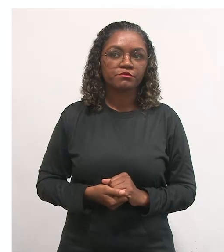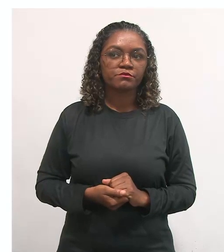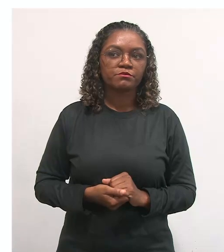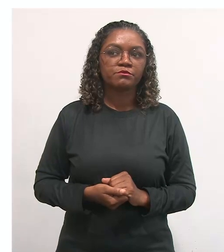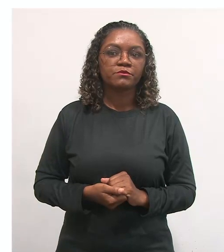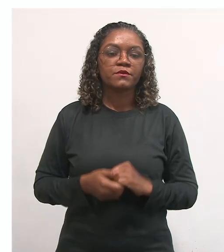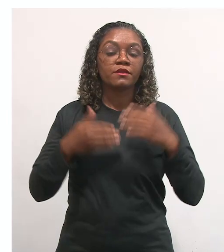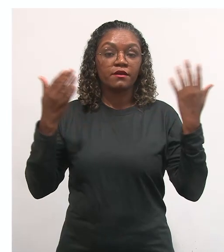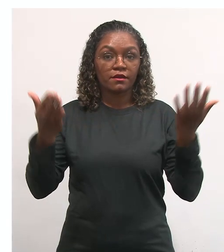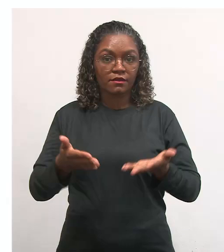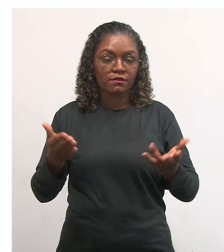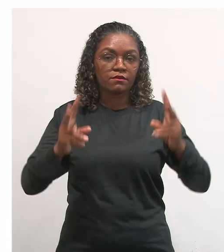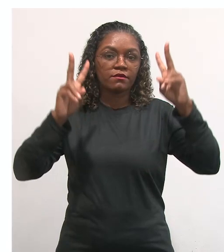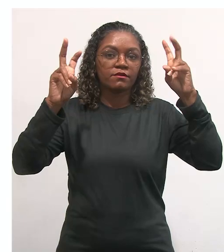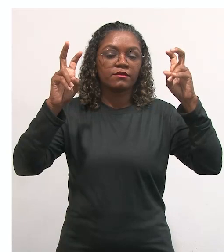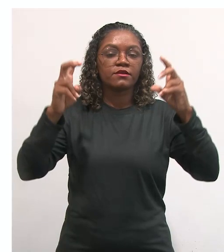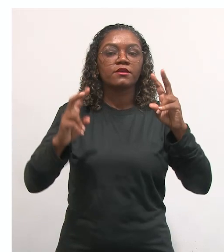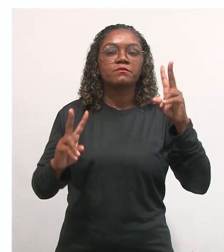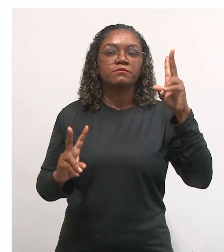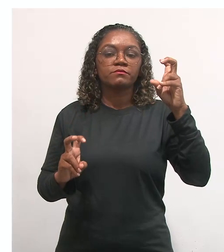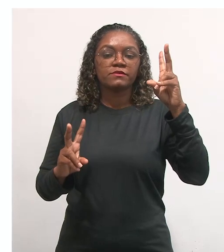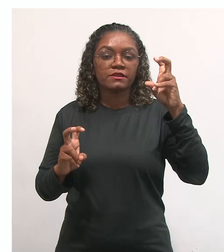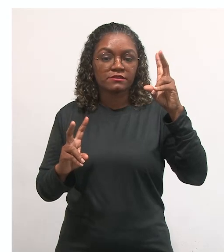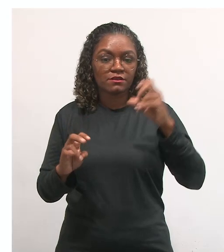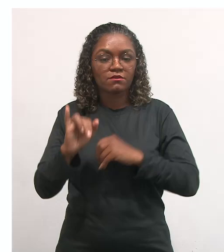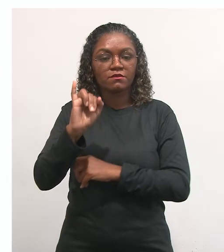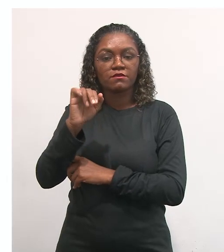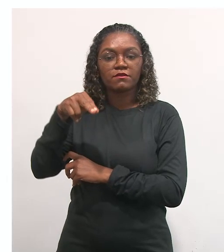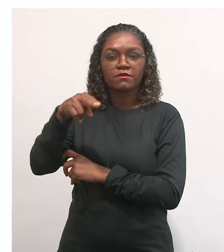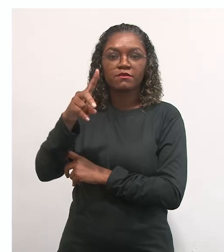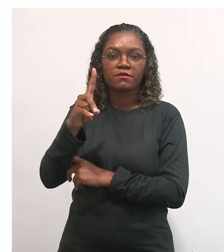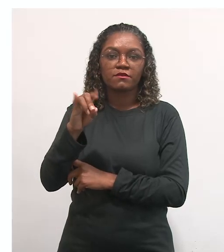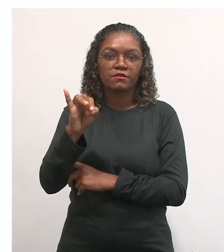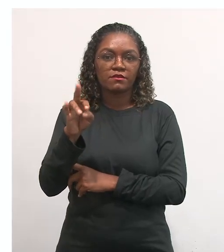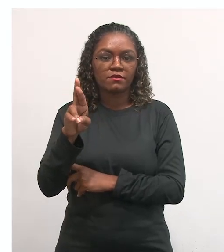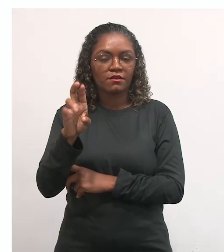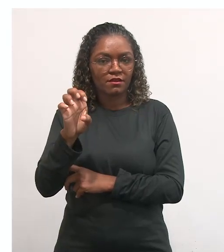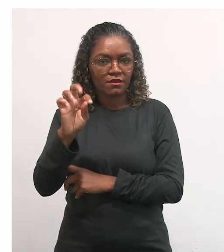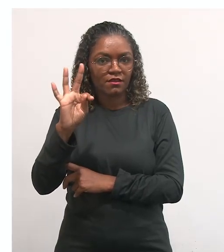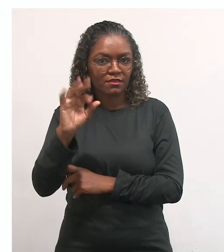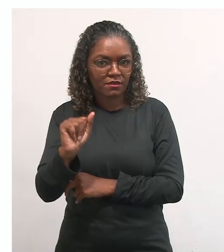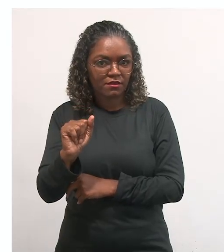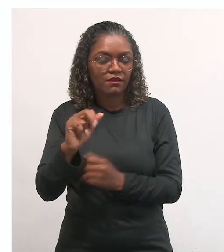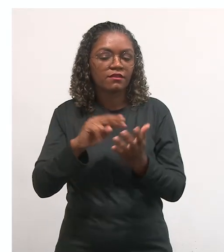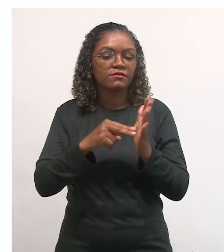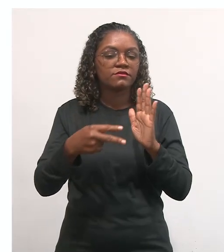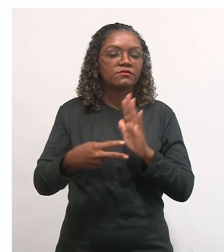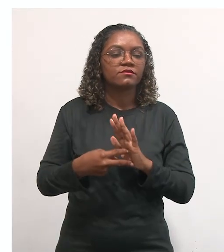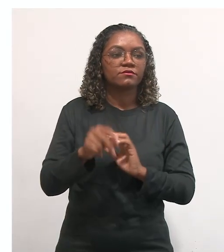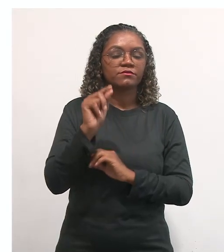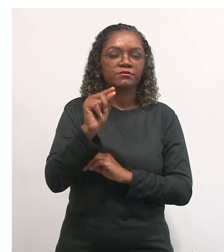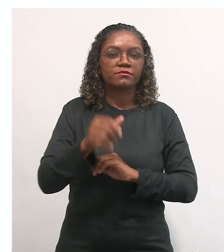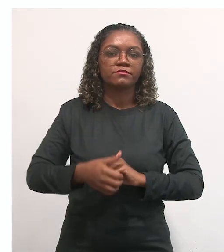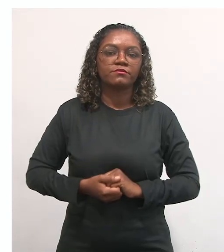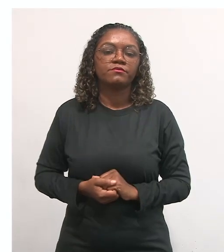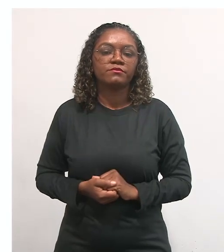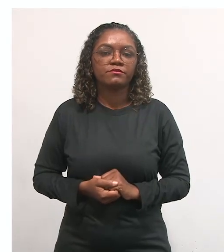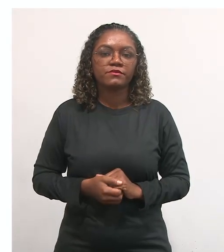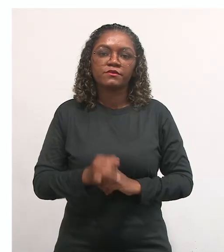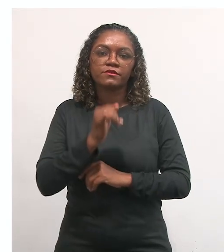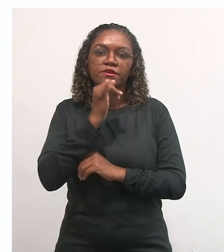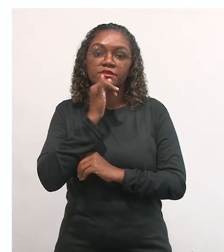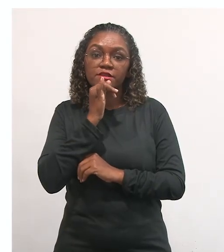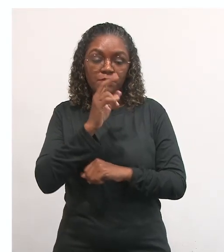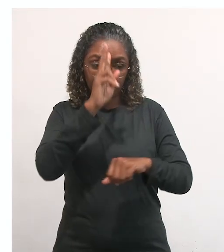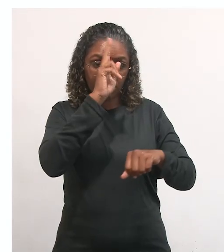citação e aqui vamos falar sobre citação indireta né a citação indireta é aquela que você fala